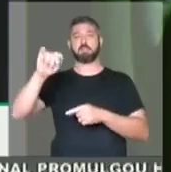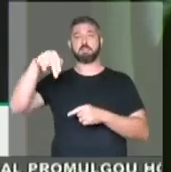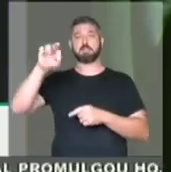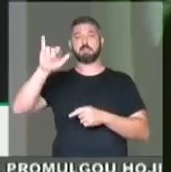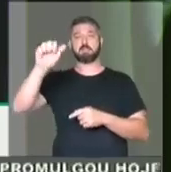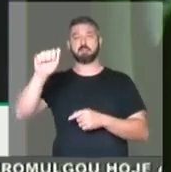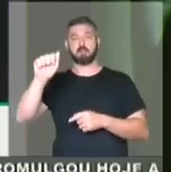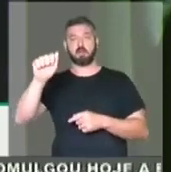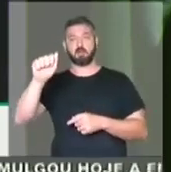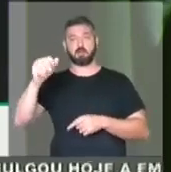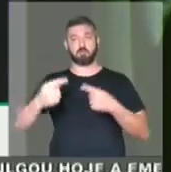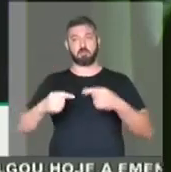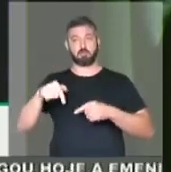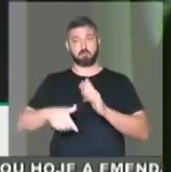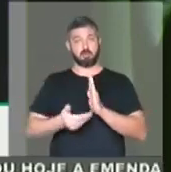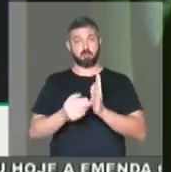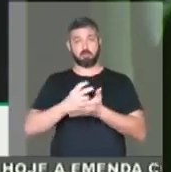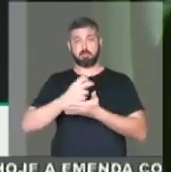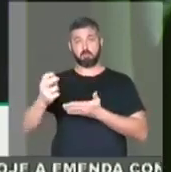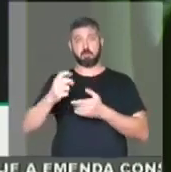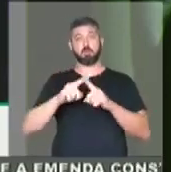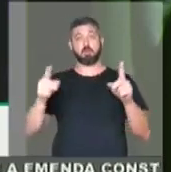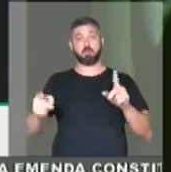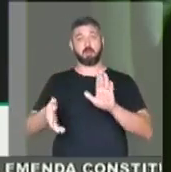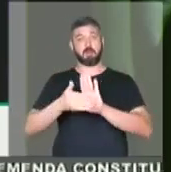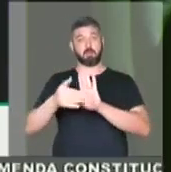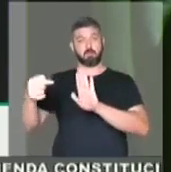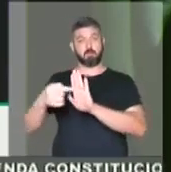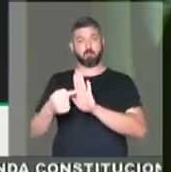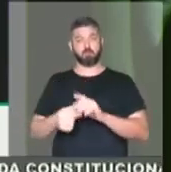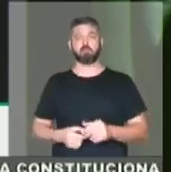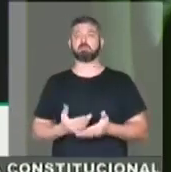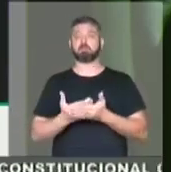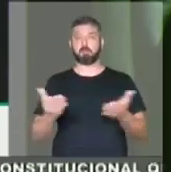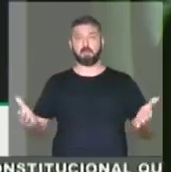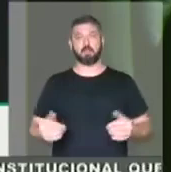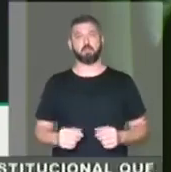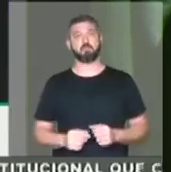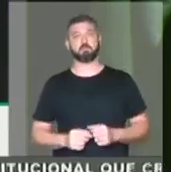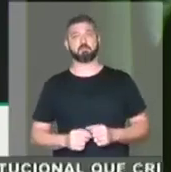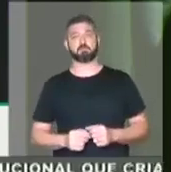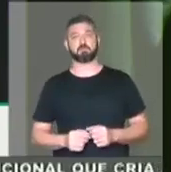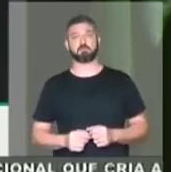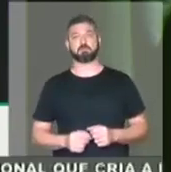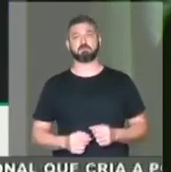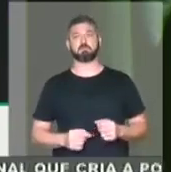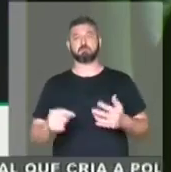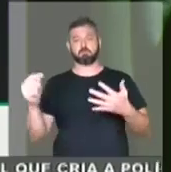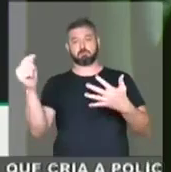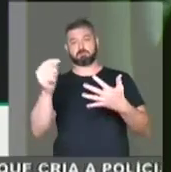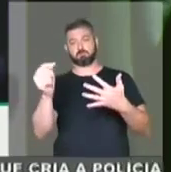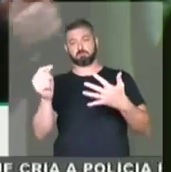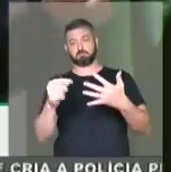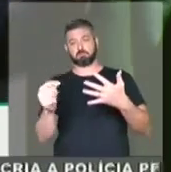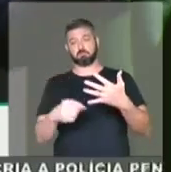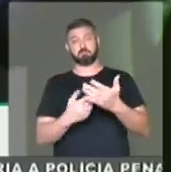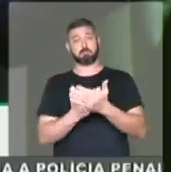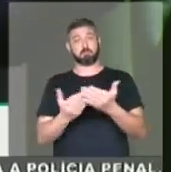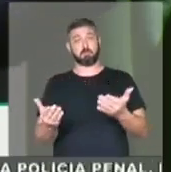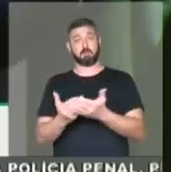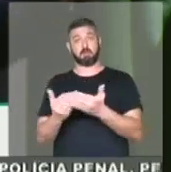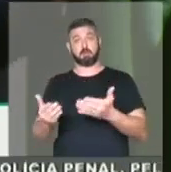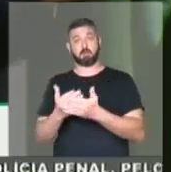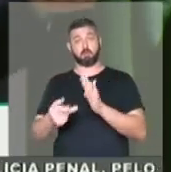instância, um debate que essa casa derrotou, mas no próprio pacote foi derrotado. São muitos os pontos de derrota